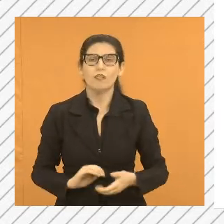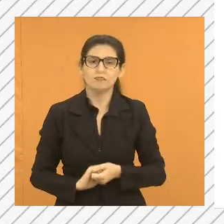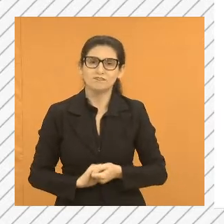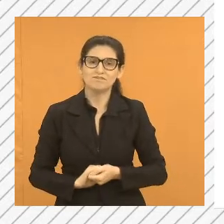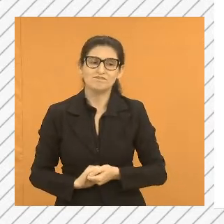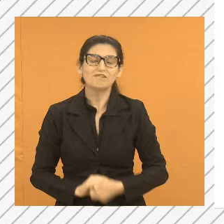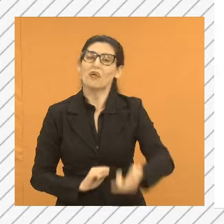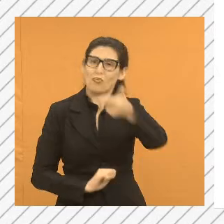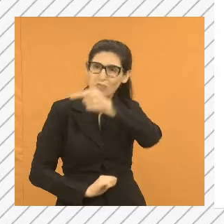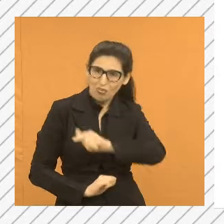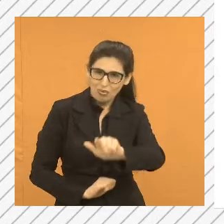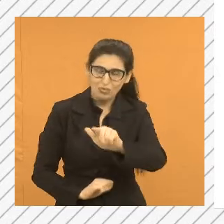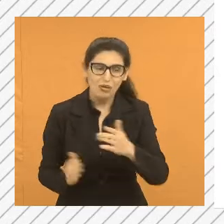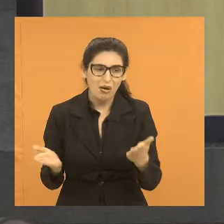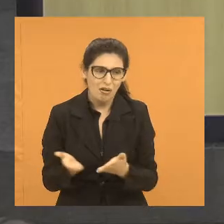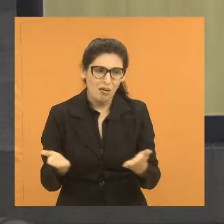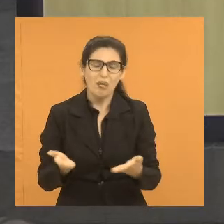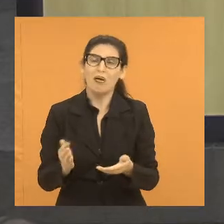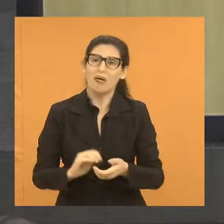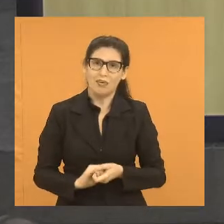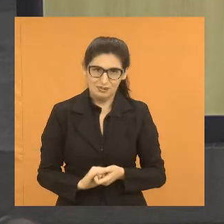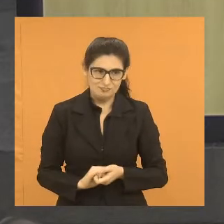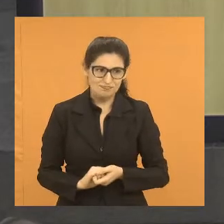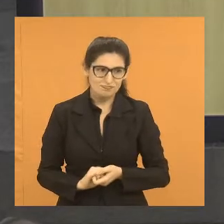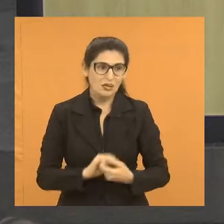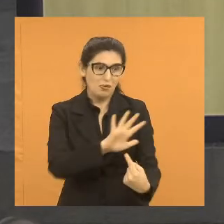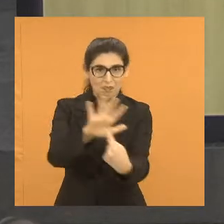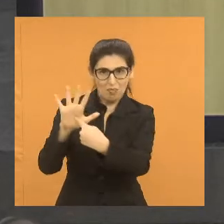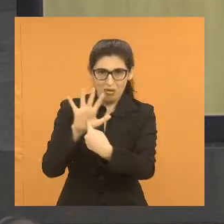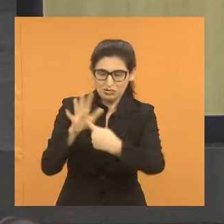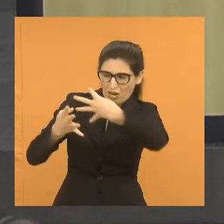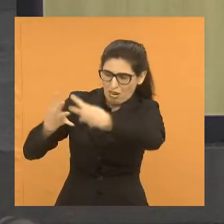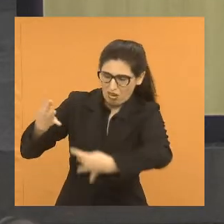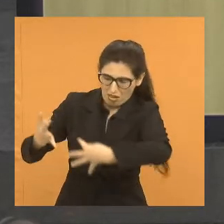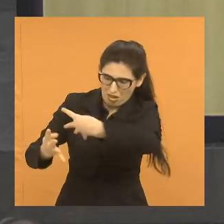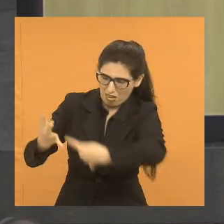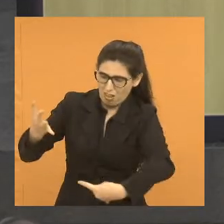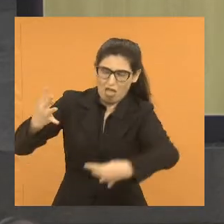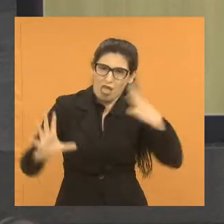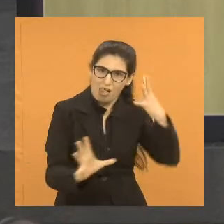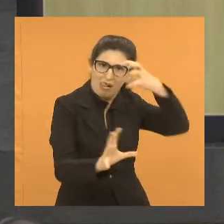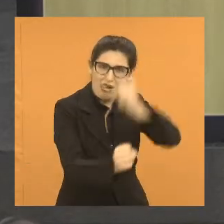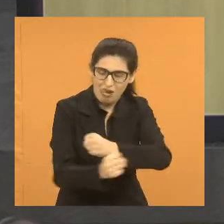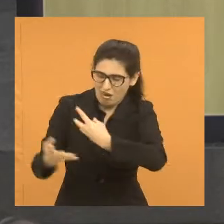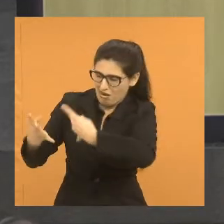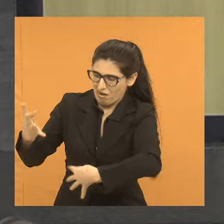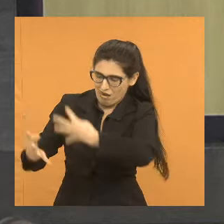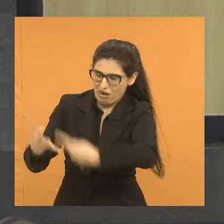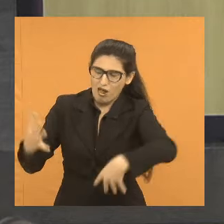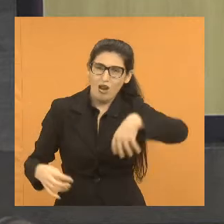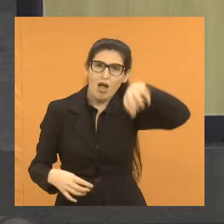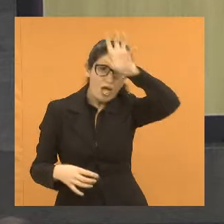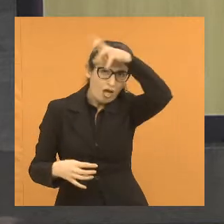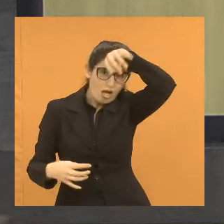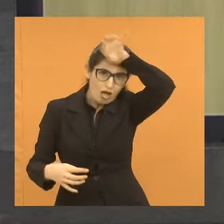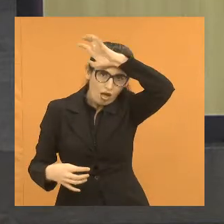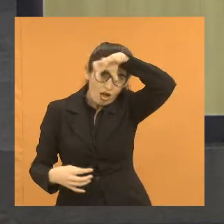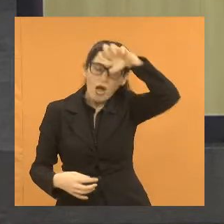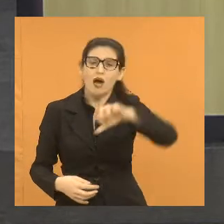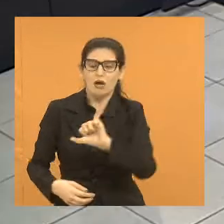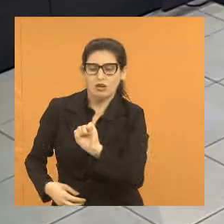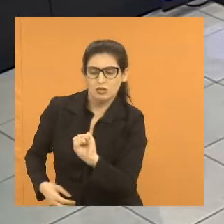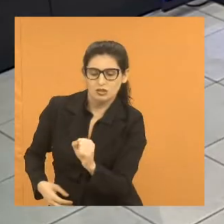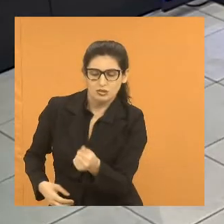próximo tópico que faremos prestação de contas se refere ao SAMU.